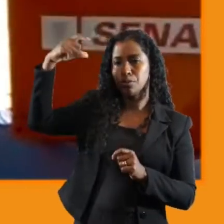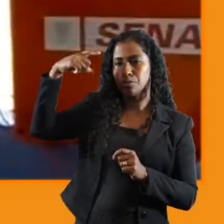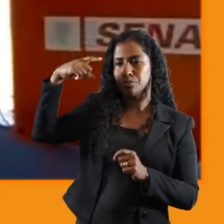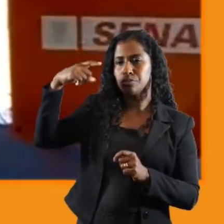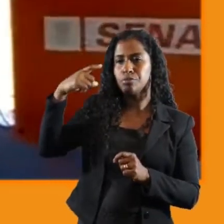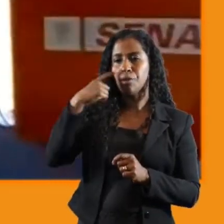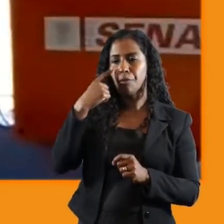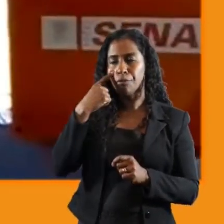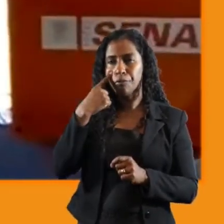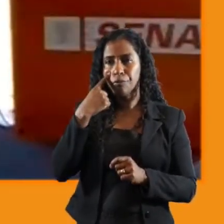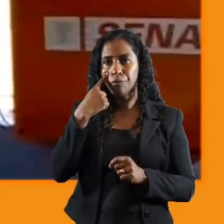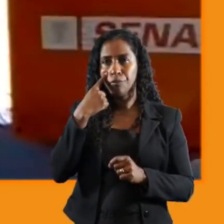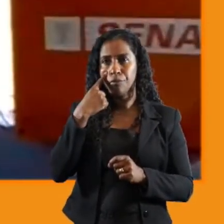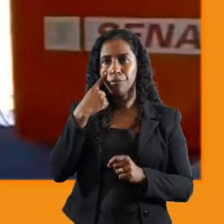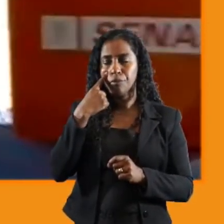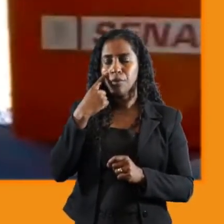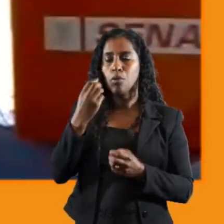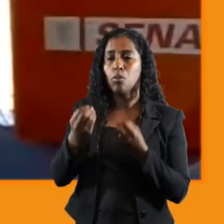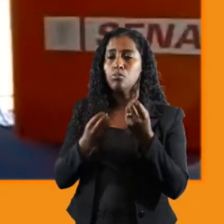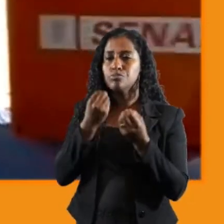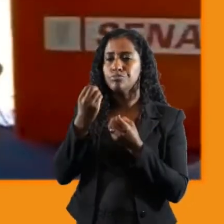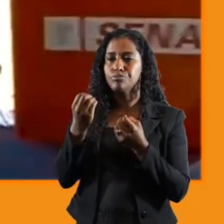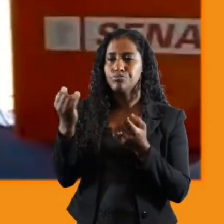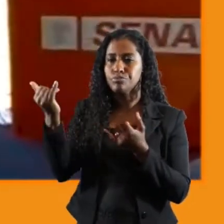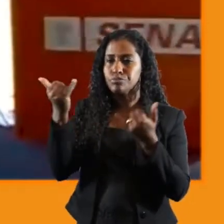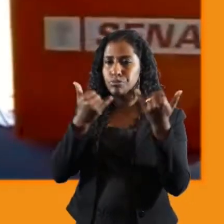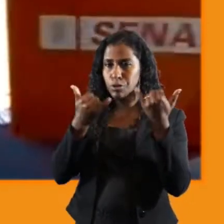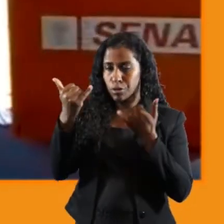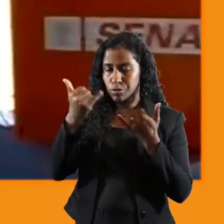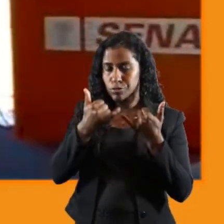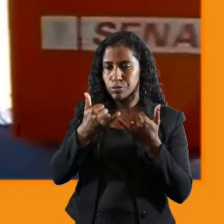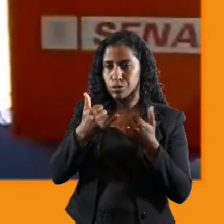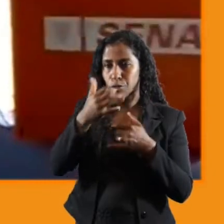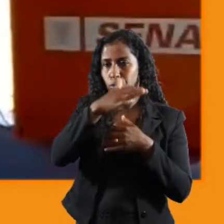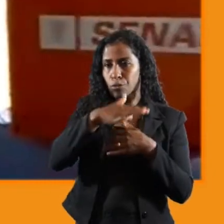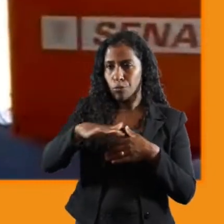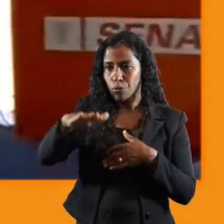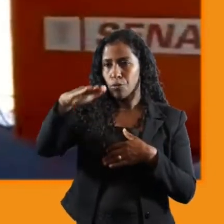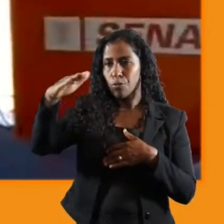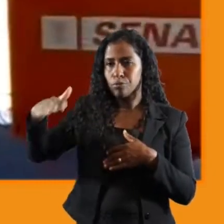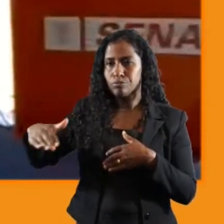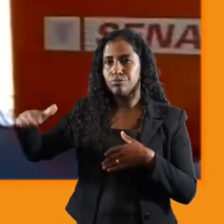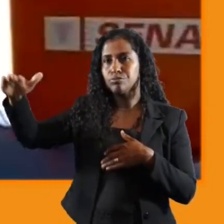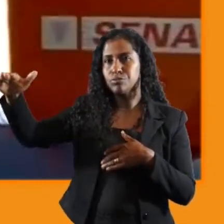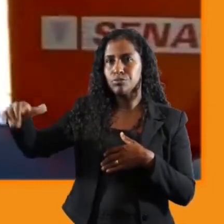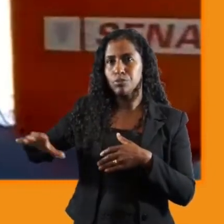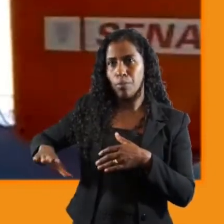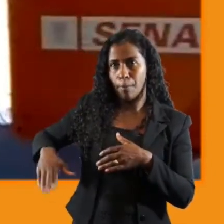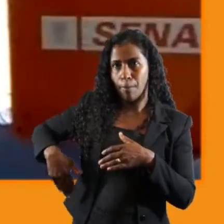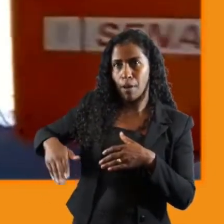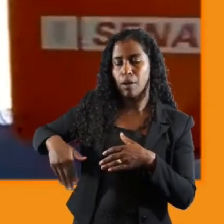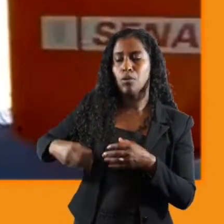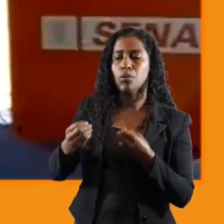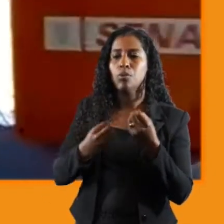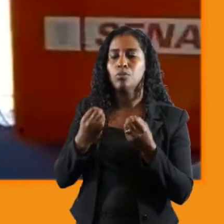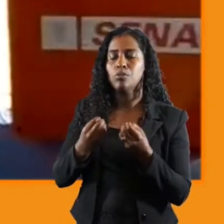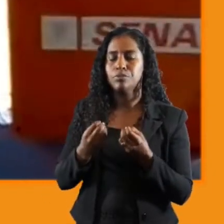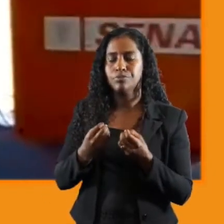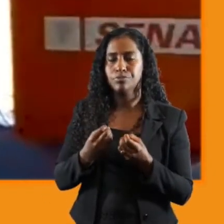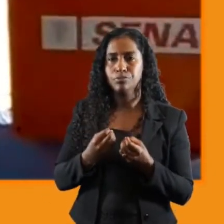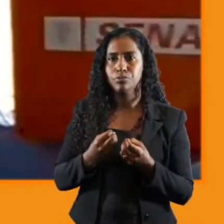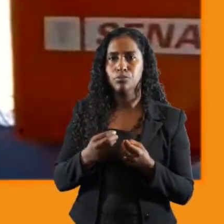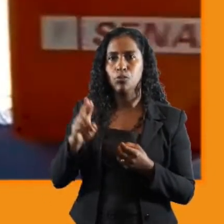que eu vou ter energia elétrica no meio do mar, numa boia, uma lâmpada naquela boia? Eu também utilizo um módulo